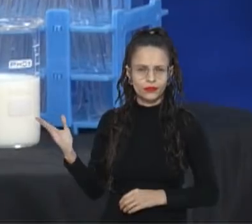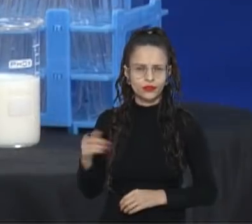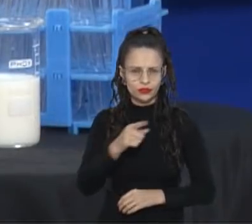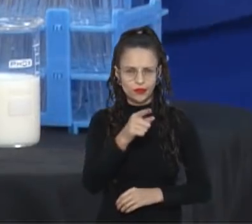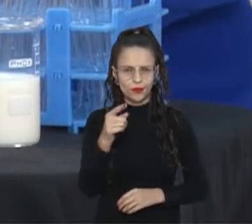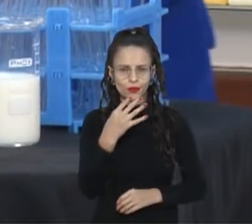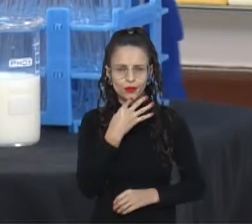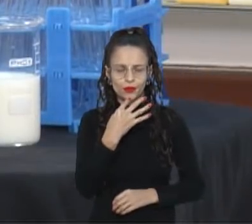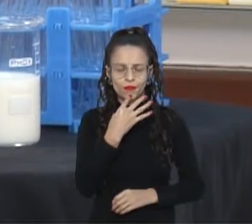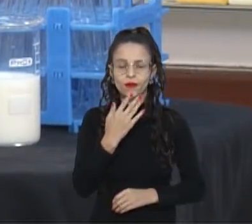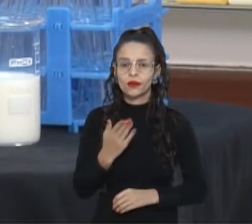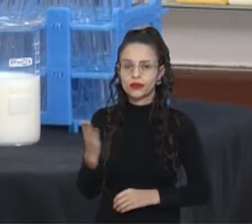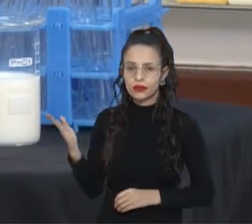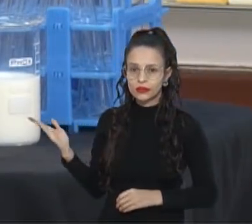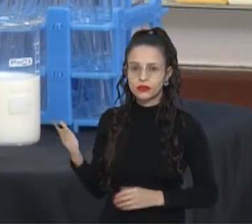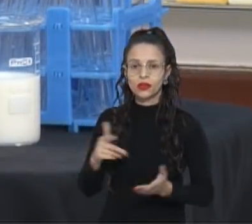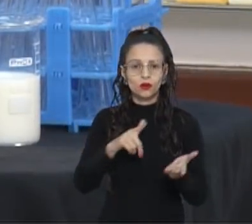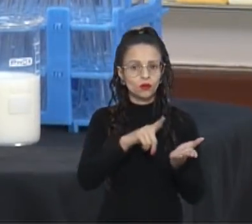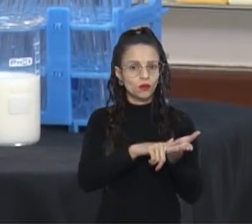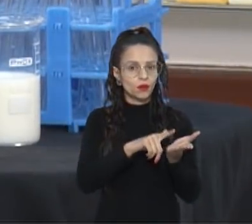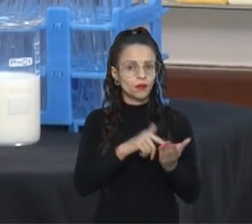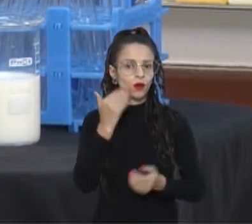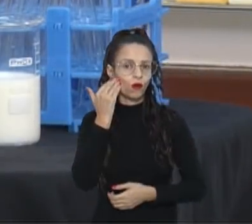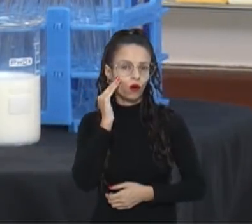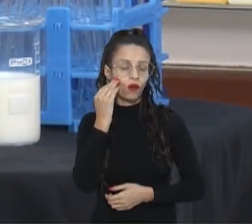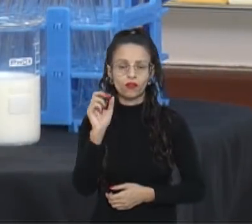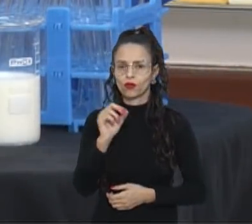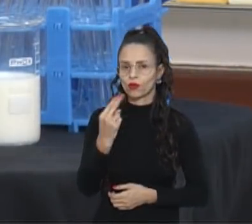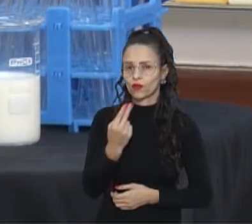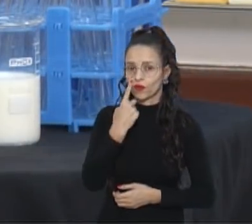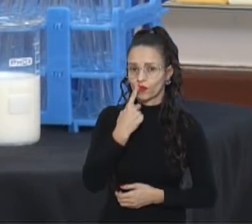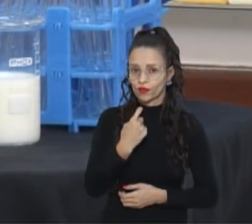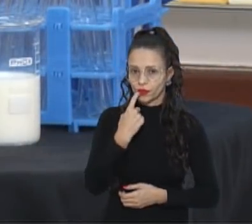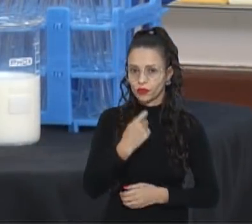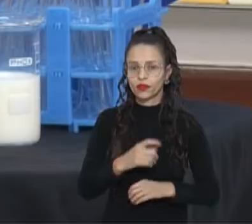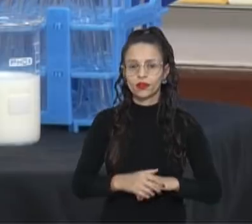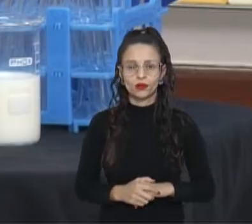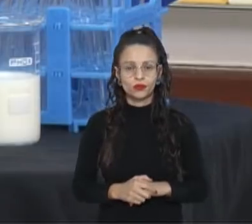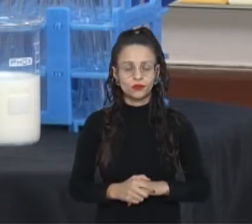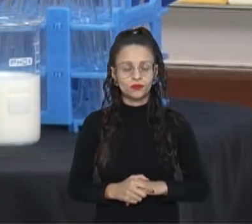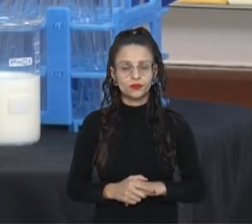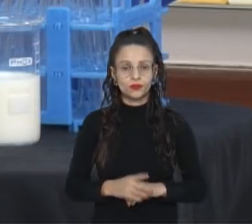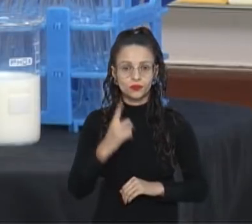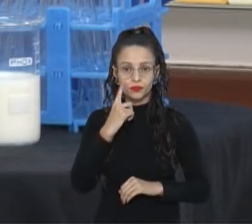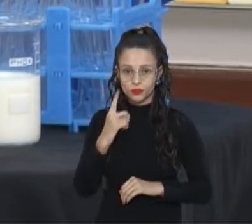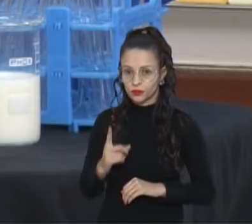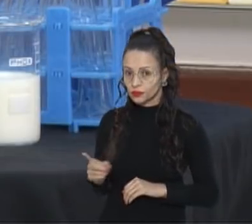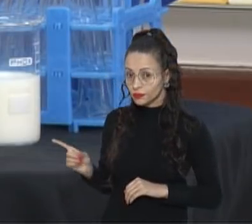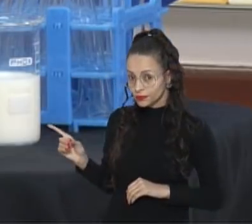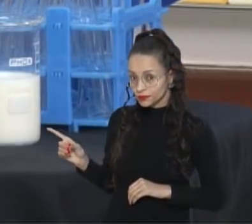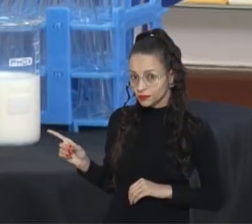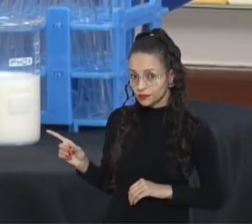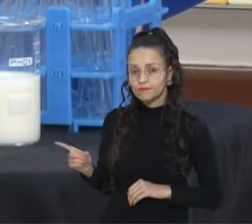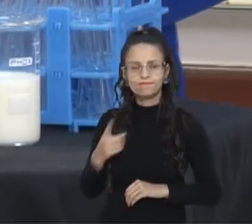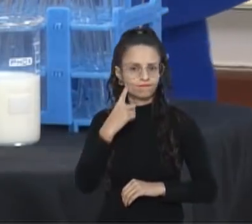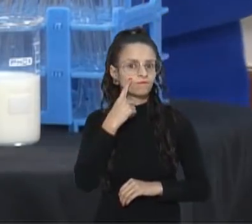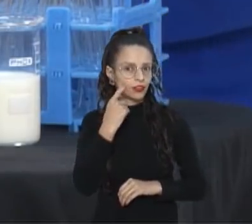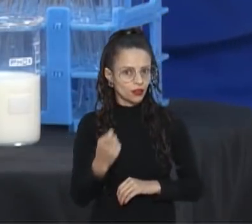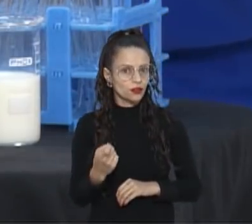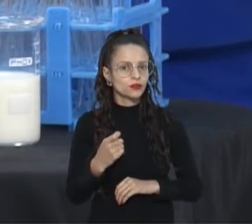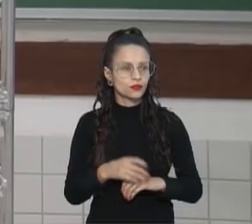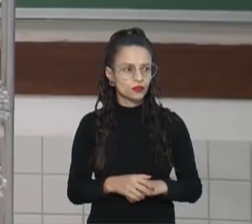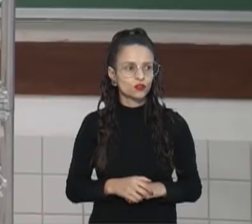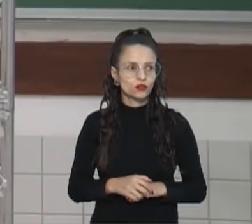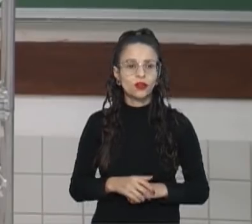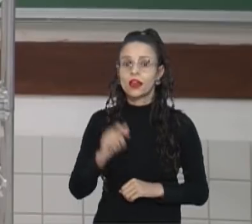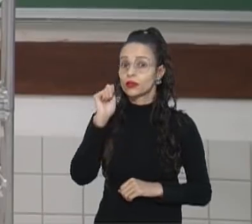Vamos lá, papel de tornassol rosa ou vermelho. Resultado, olha aqui que interessante, ficou